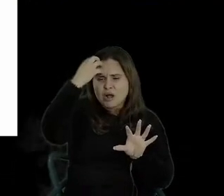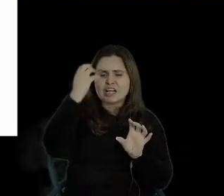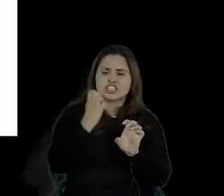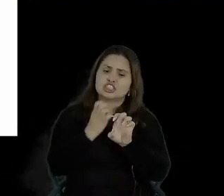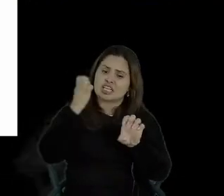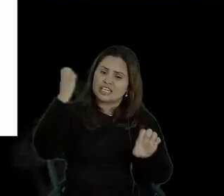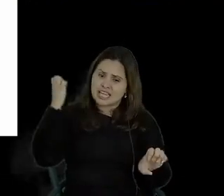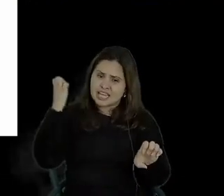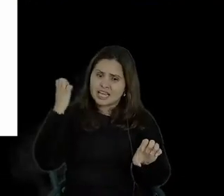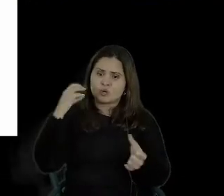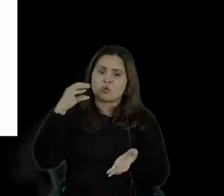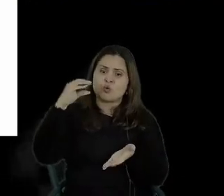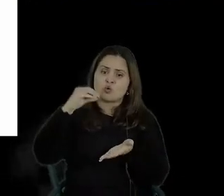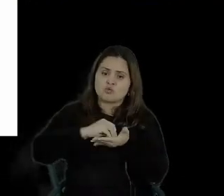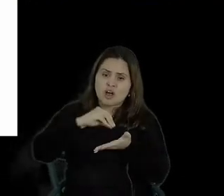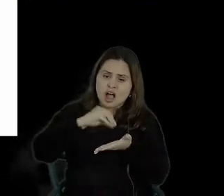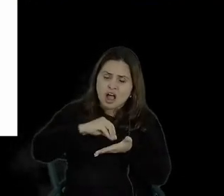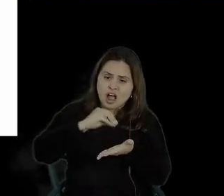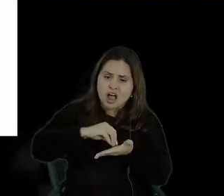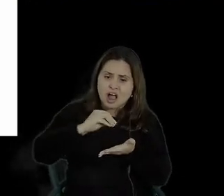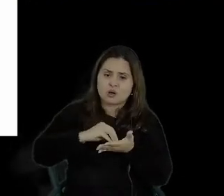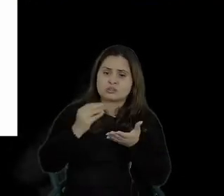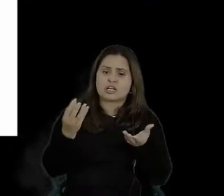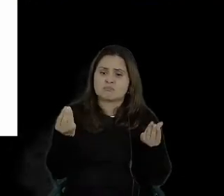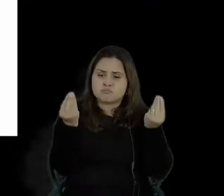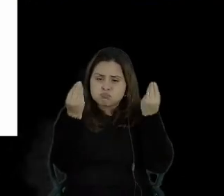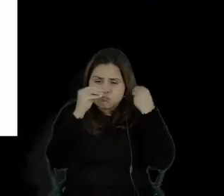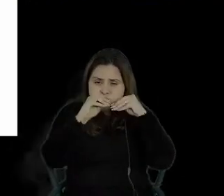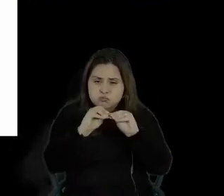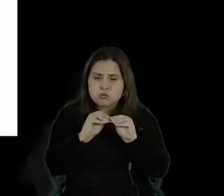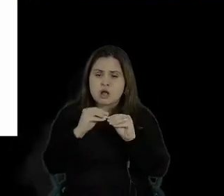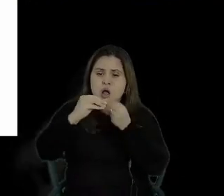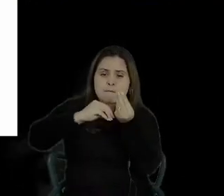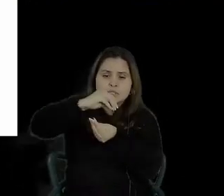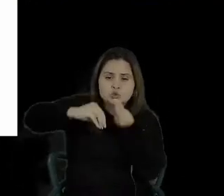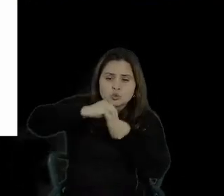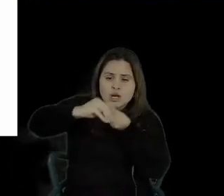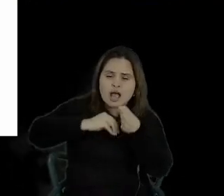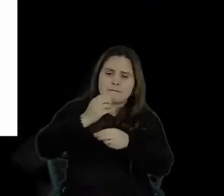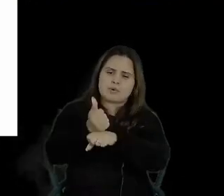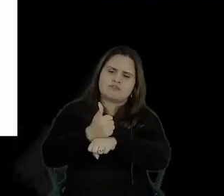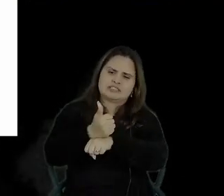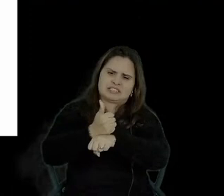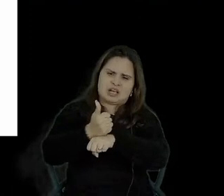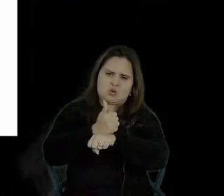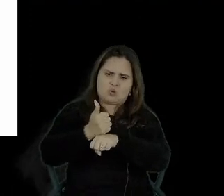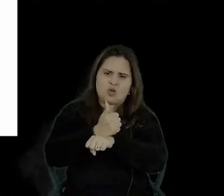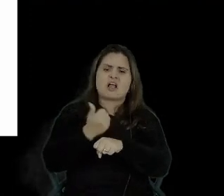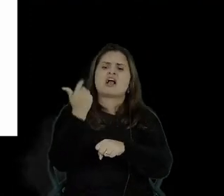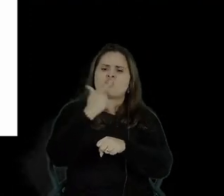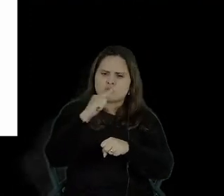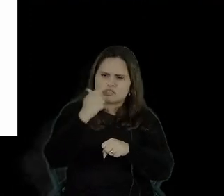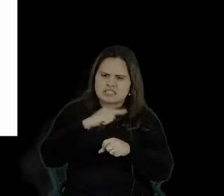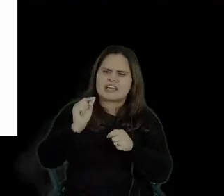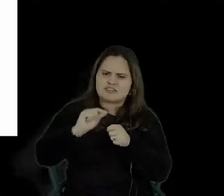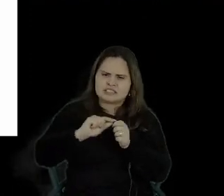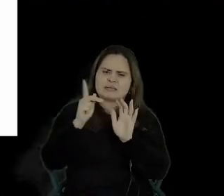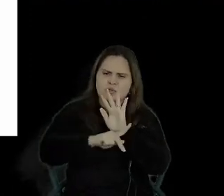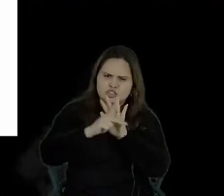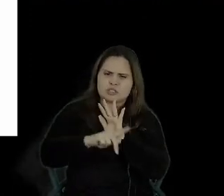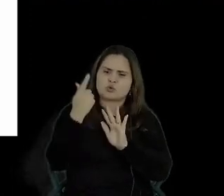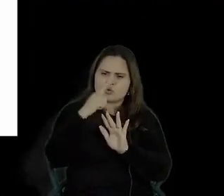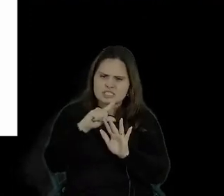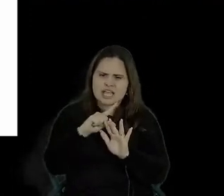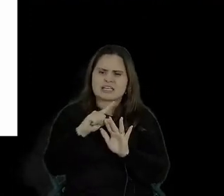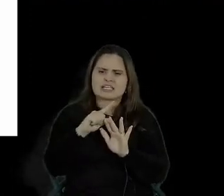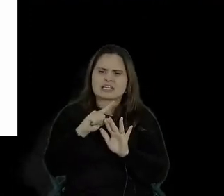da falta de integração entre as profissões. Então a gente consegue sim fazer esses projetos. A gente consegue fazer um centro